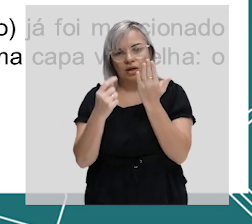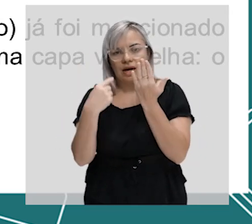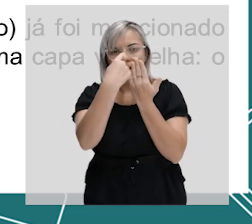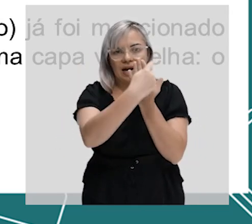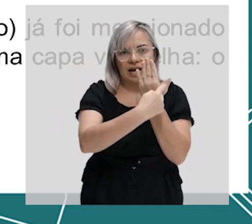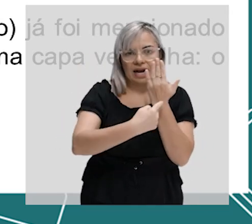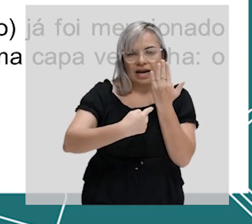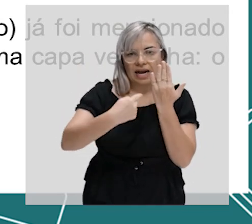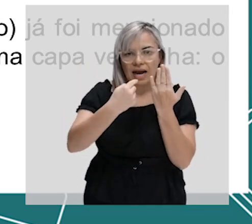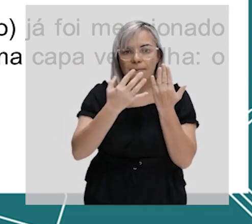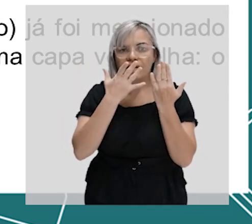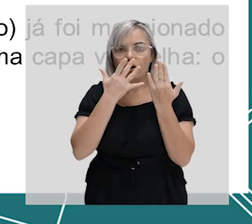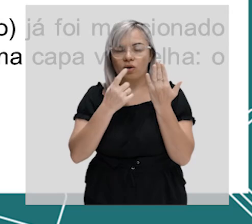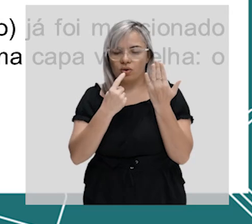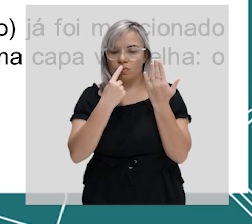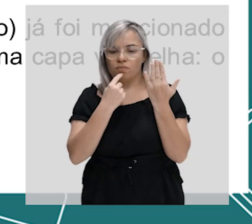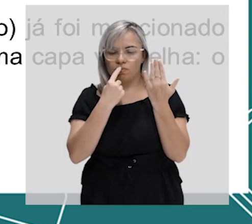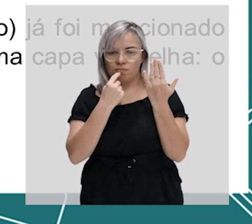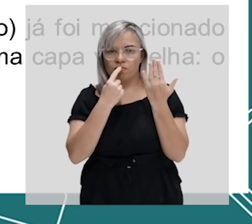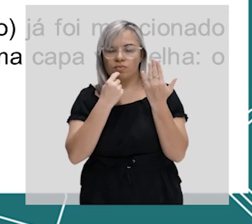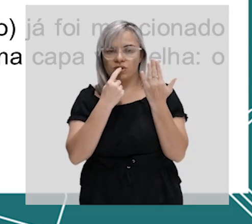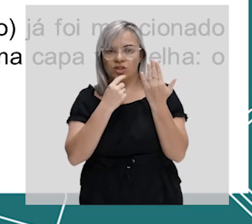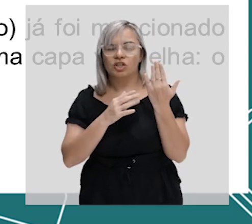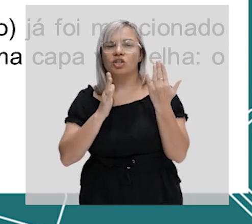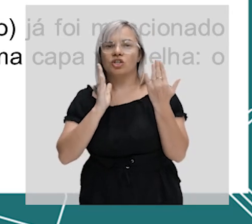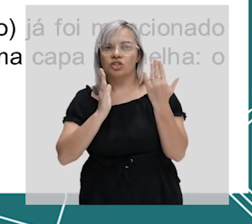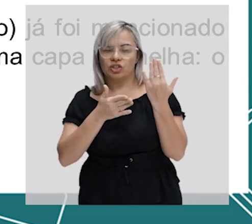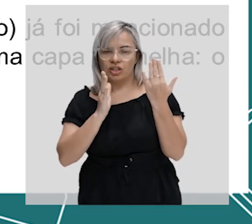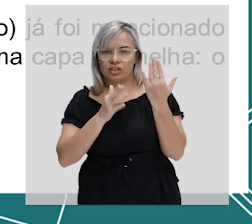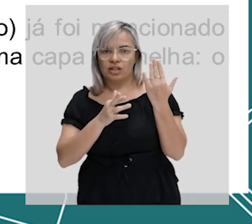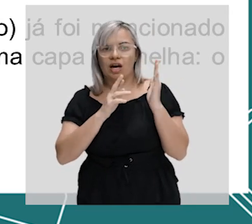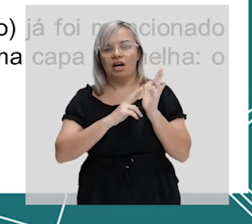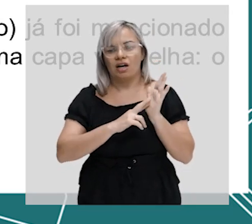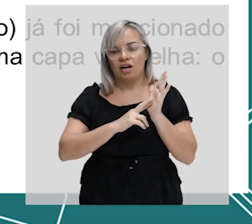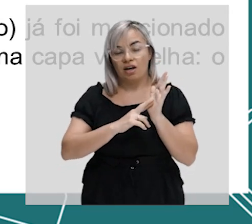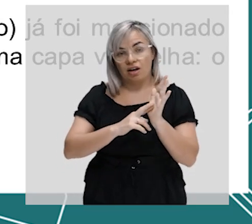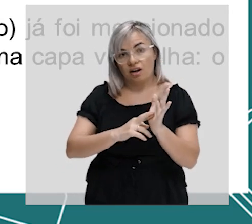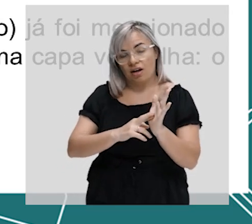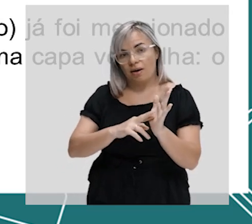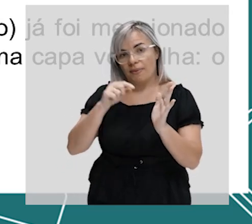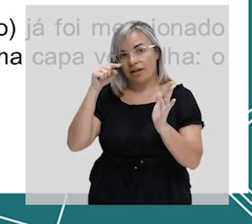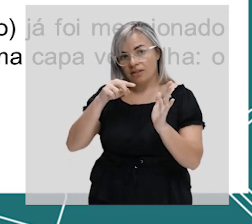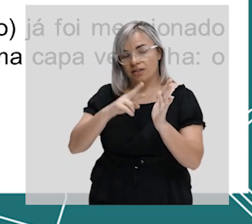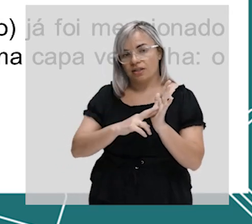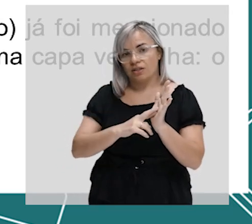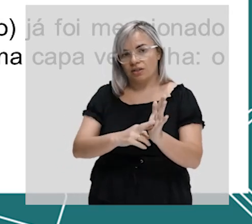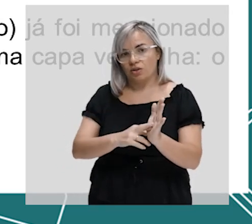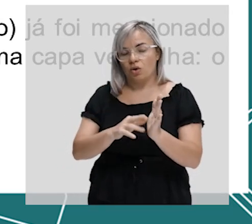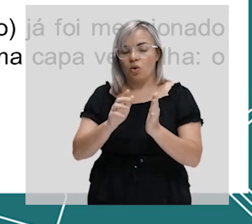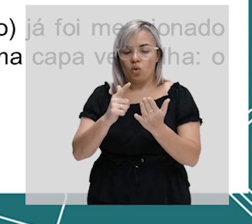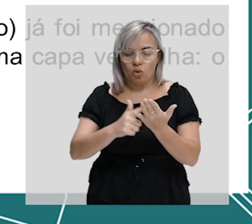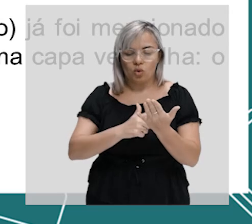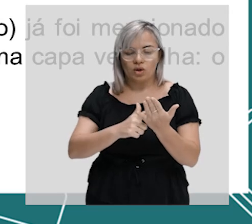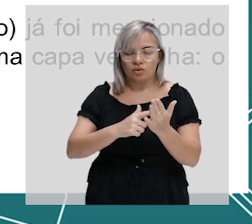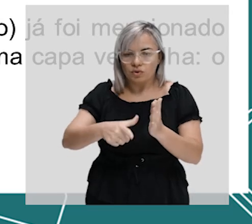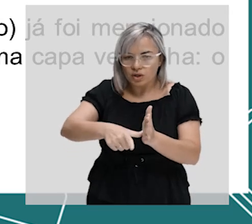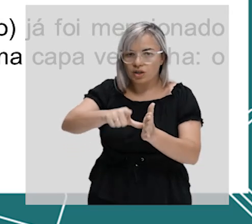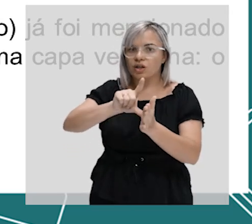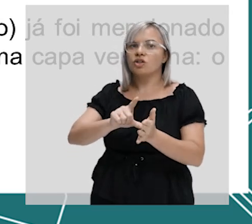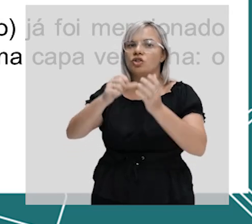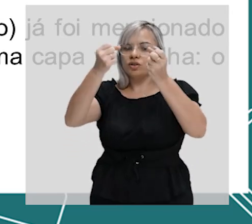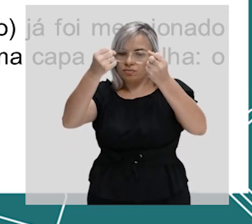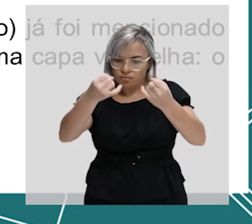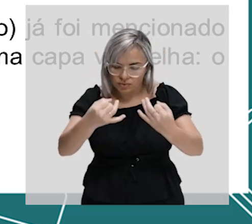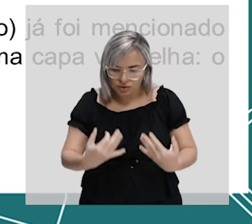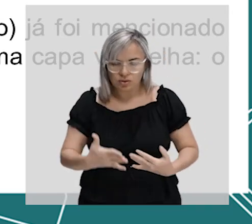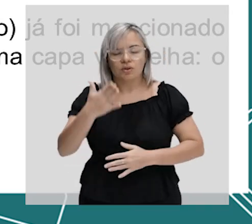Neste caso, está explícita a ideia de que o substantivo livro já foi mencionado anteriormente. Por esta